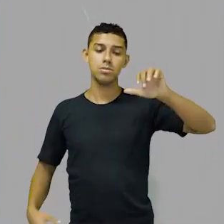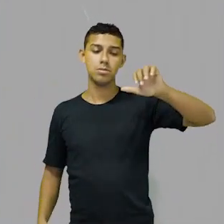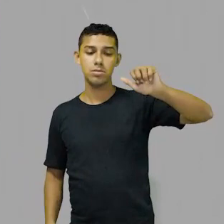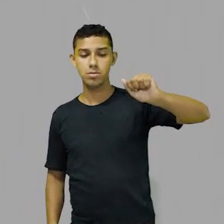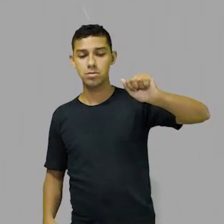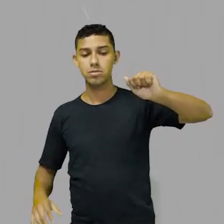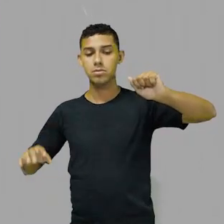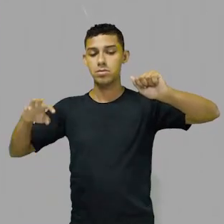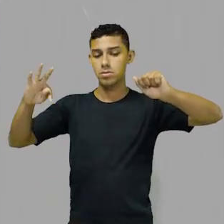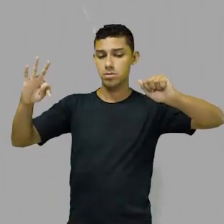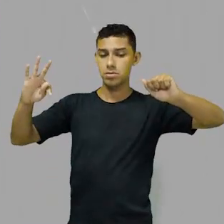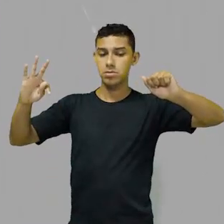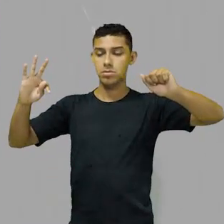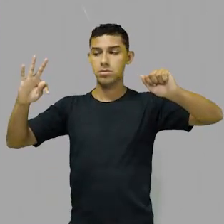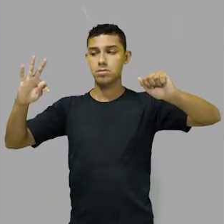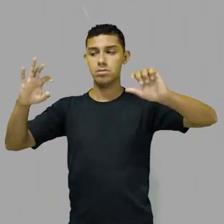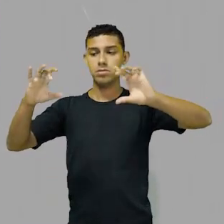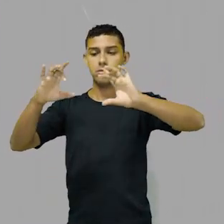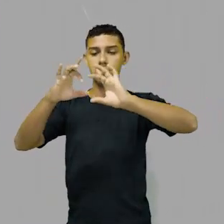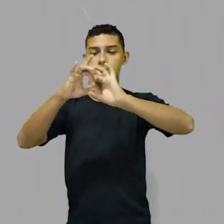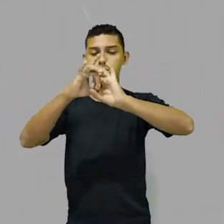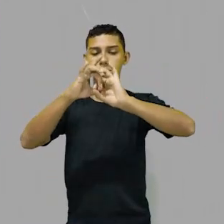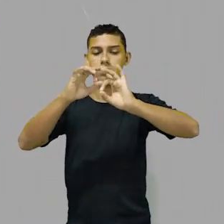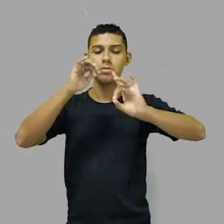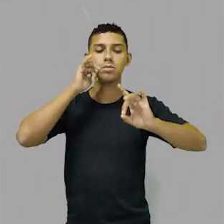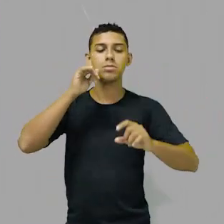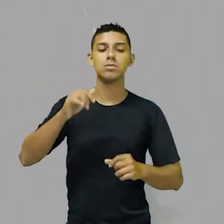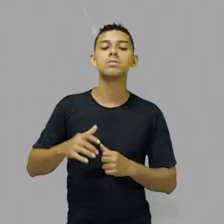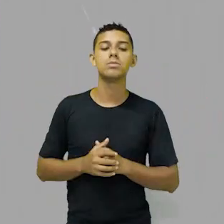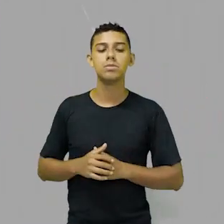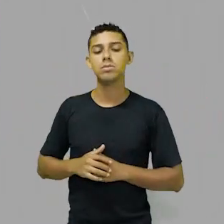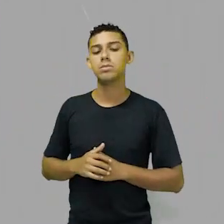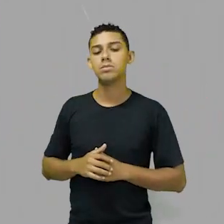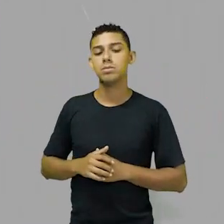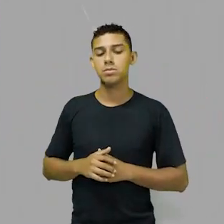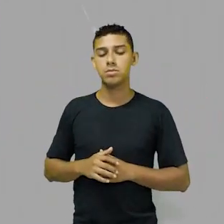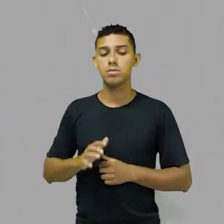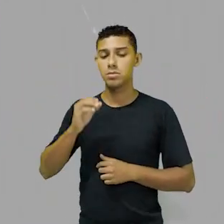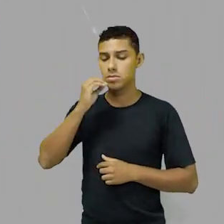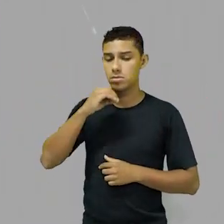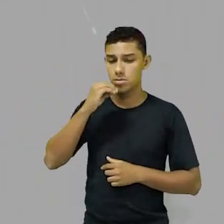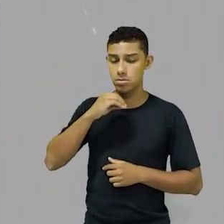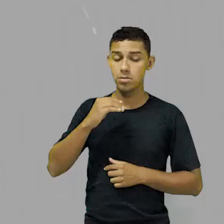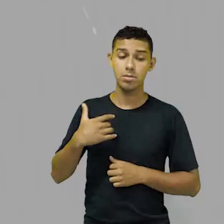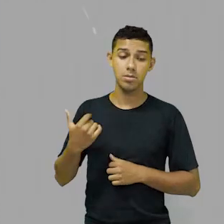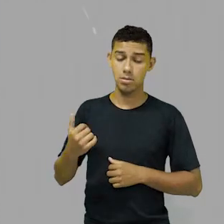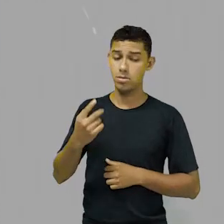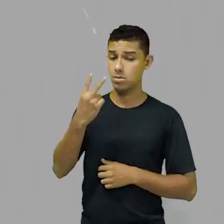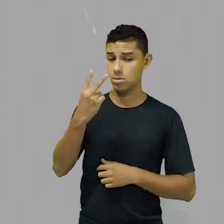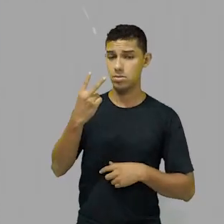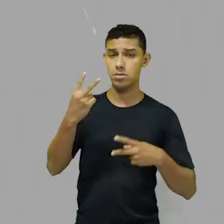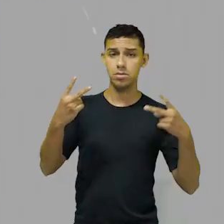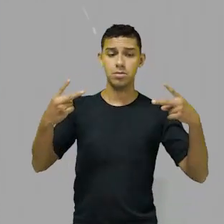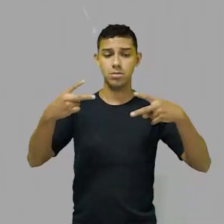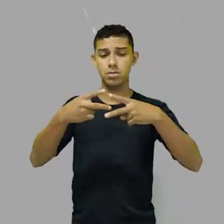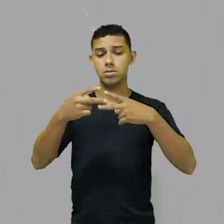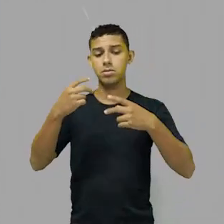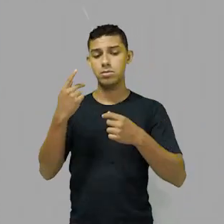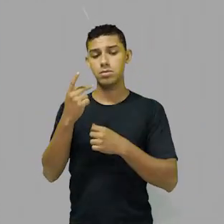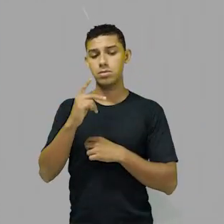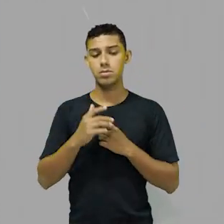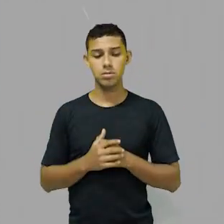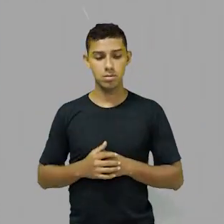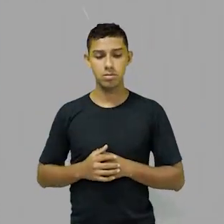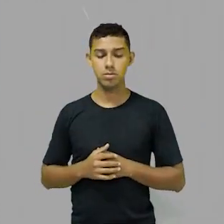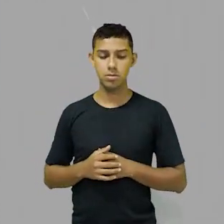a ligação que existe entre a adenina e timina são ligações, uma ligação mais fraca, porque só se forma duas pontes de